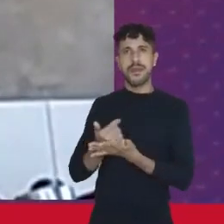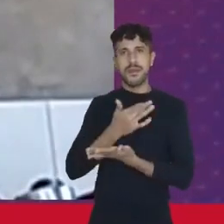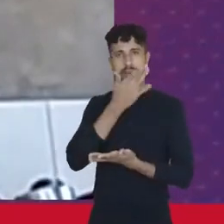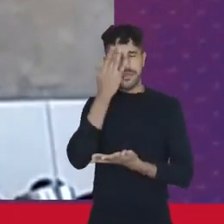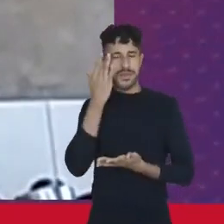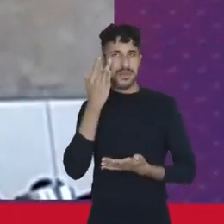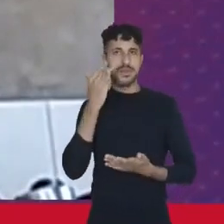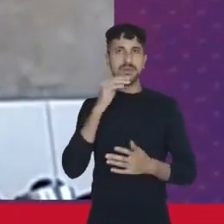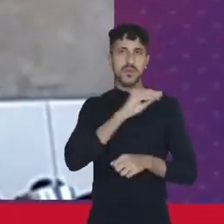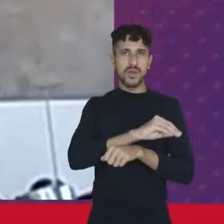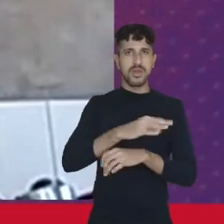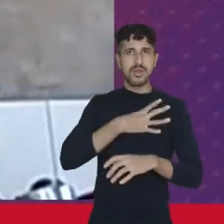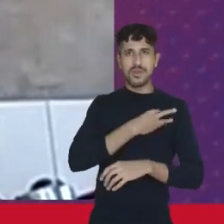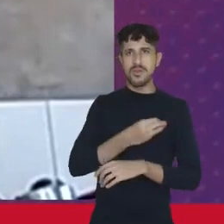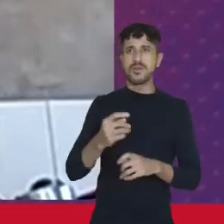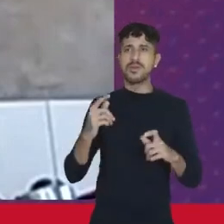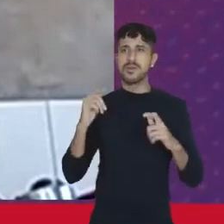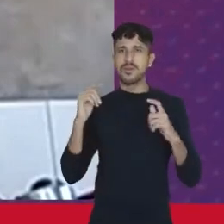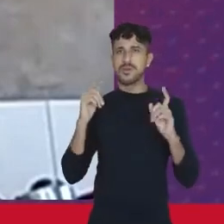sido muito